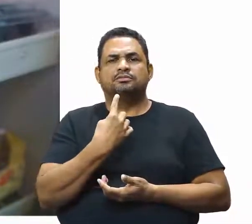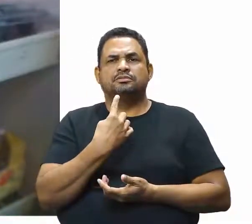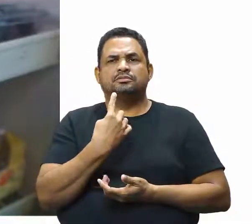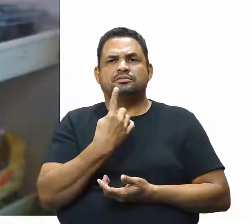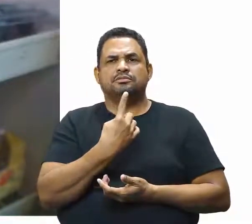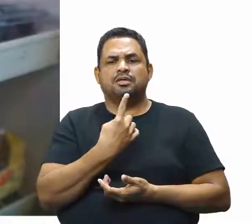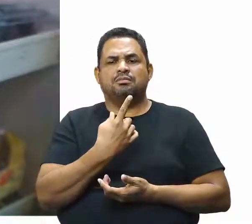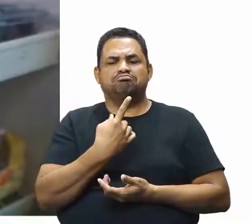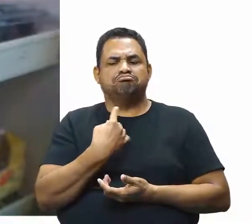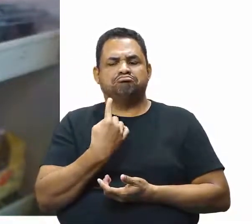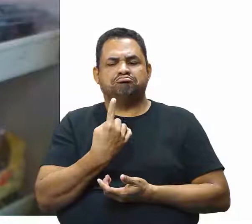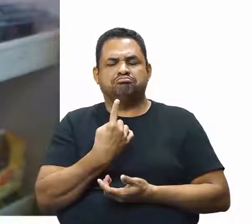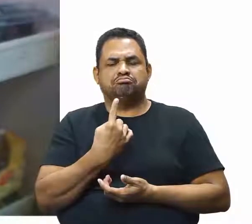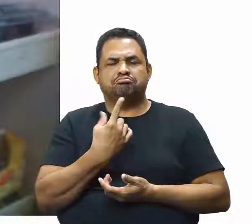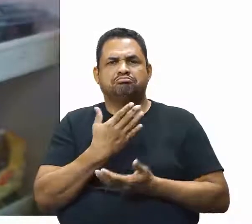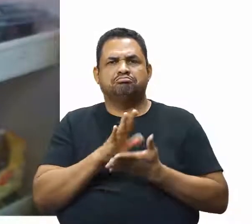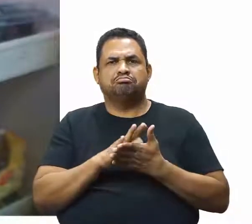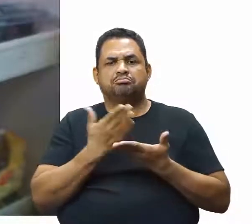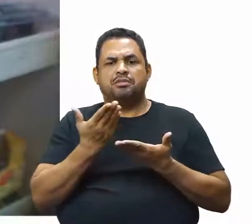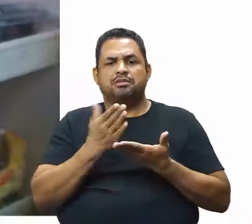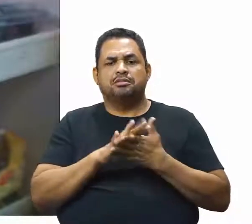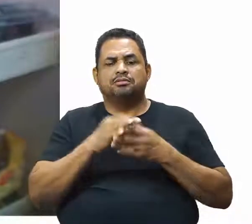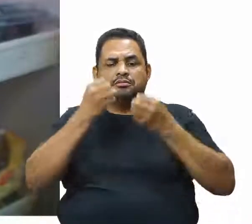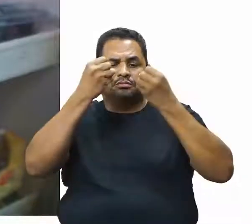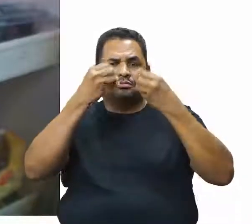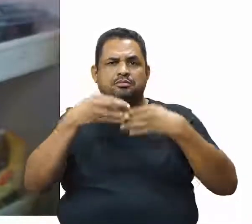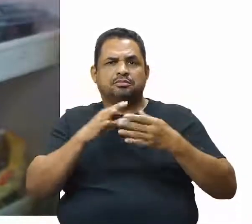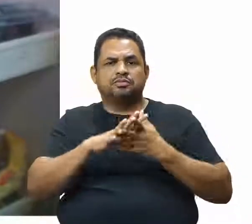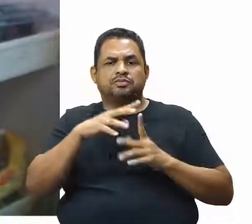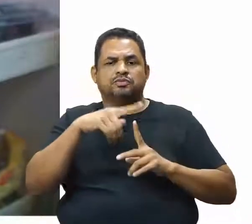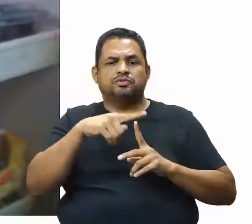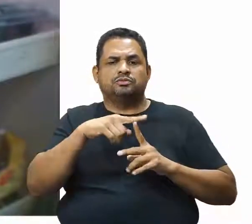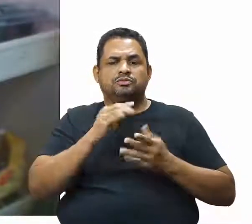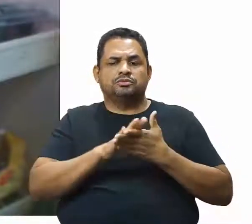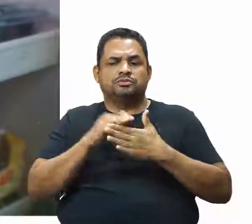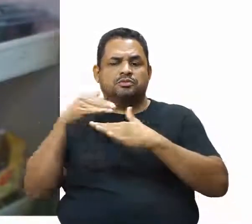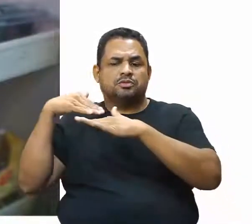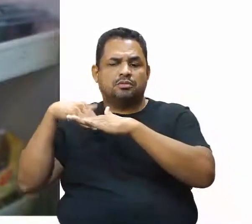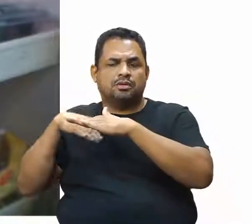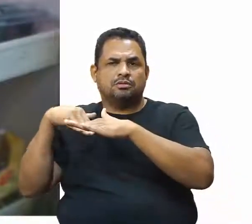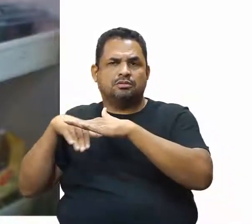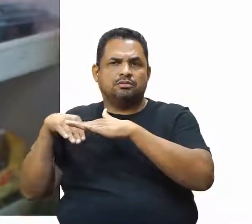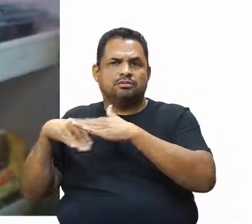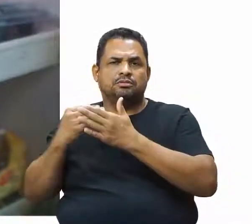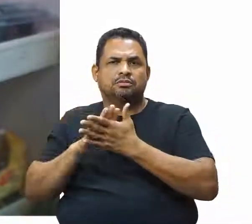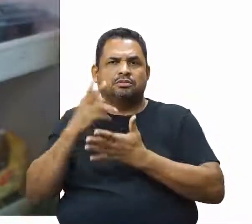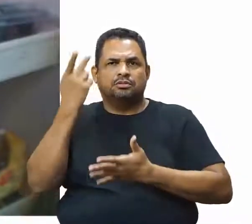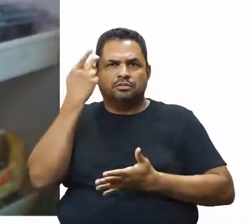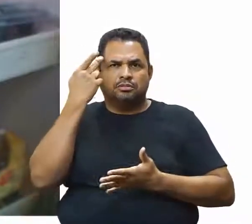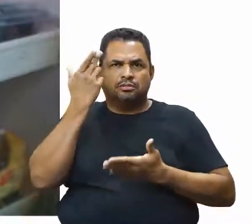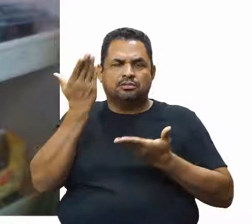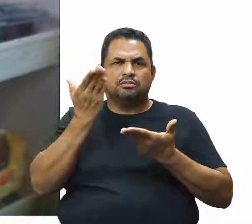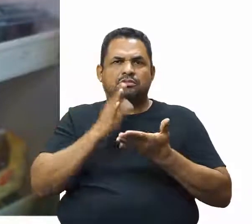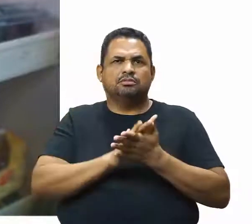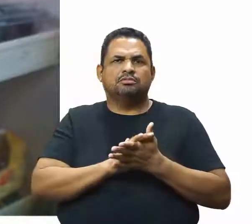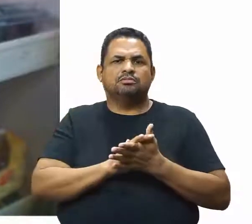não estamos dando ênfase a esse tipo de armazenamento in natura, que isso